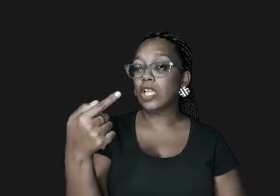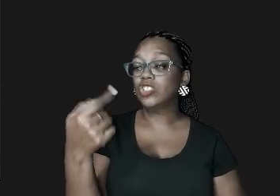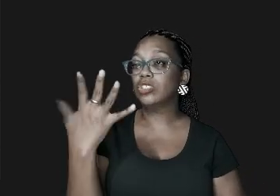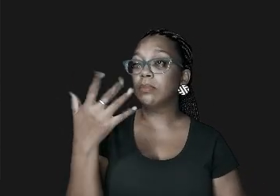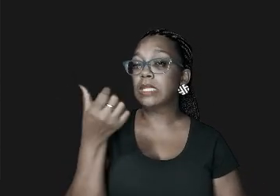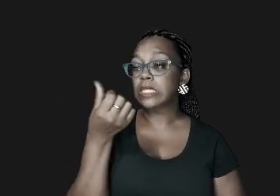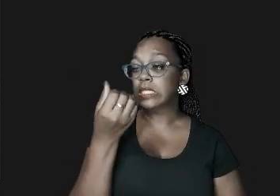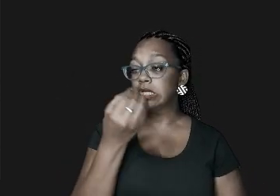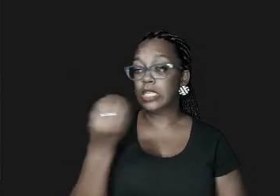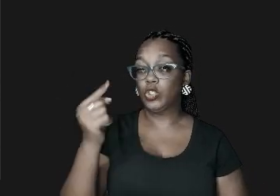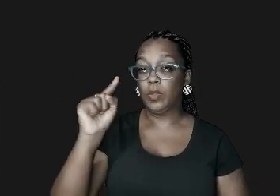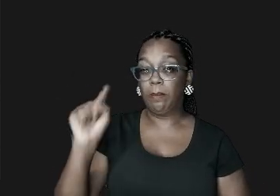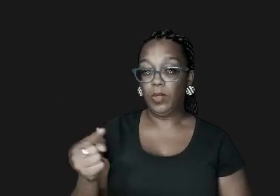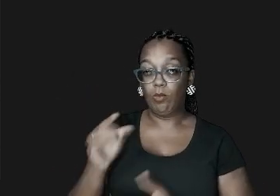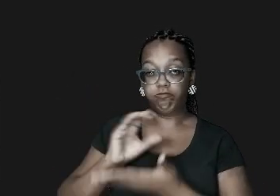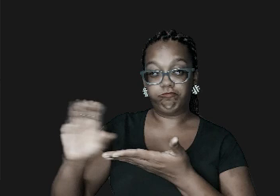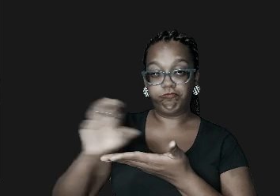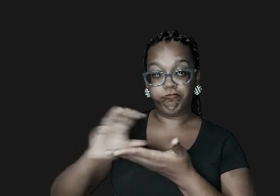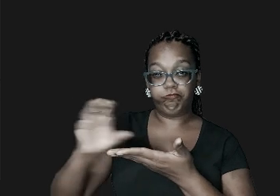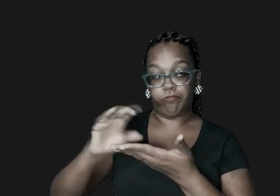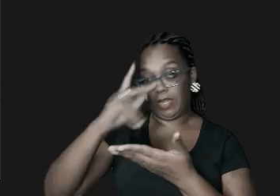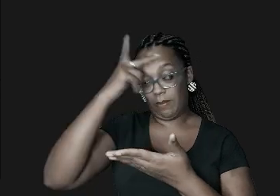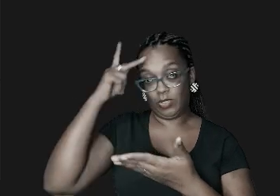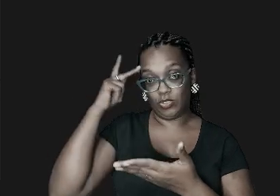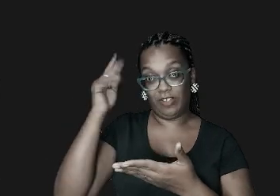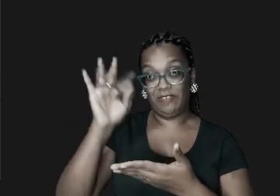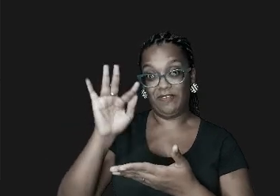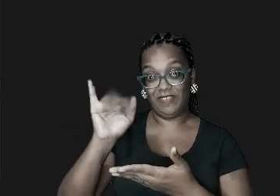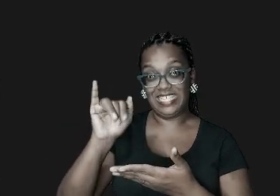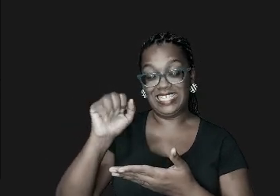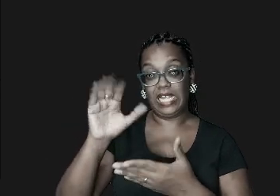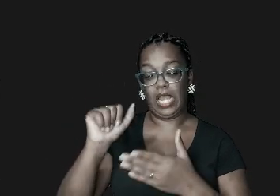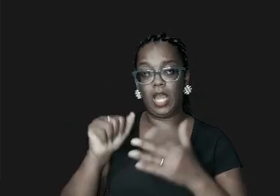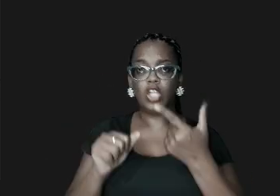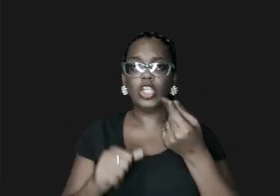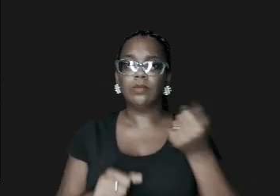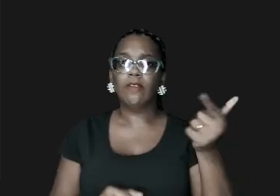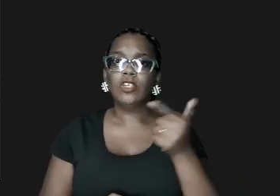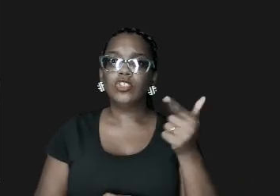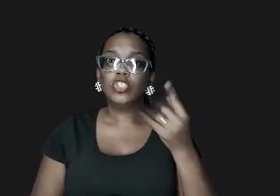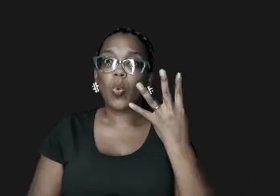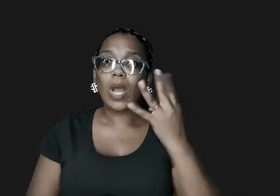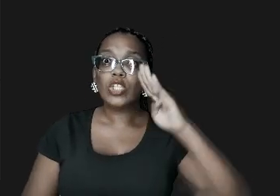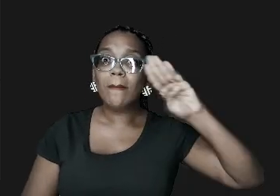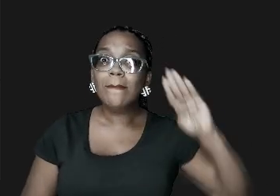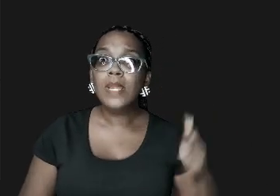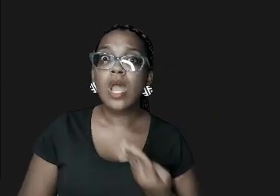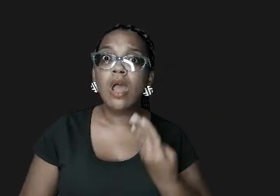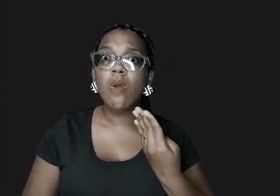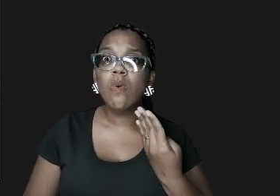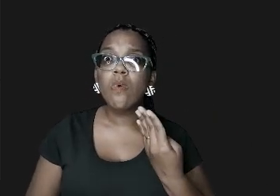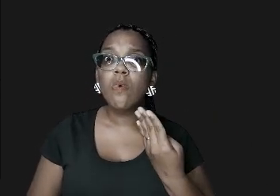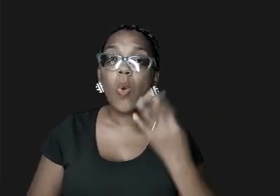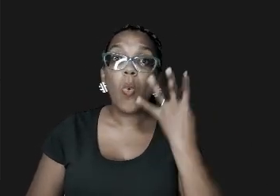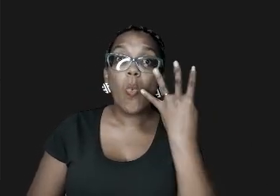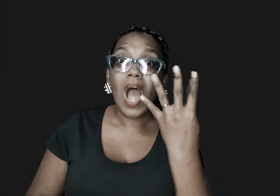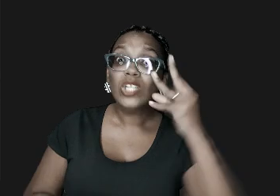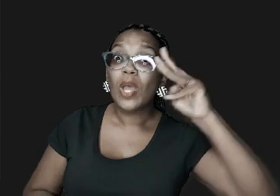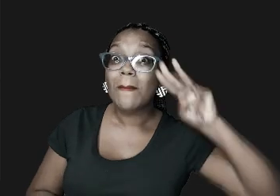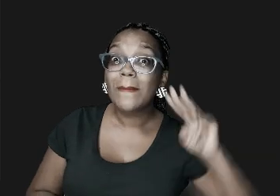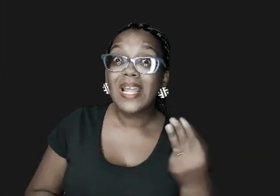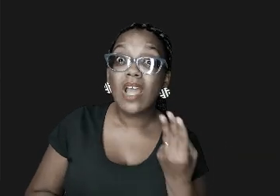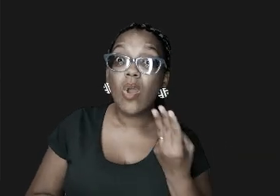de 2017 de 600 mil investidores pessoas física na bolsa para no início 2022